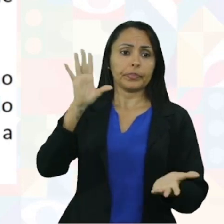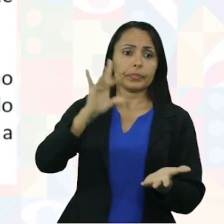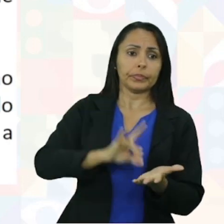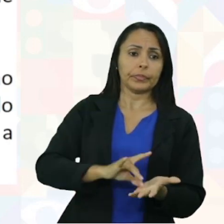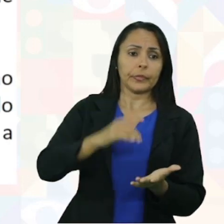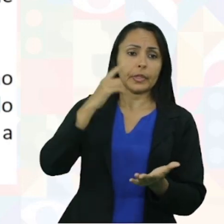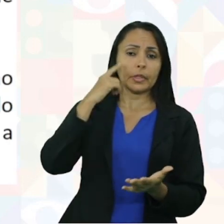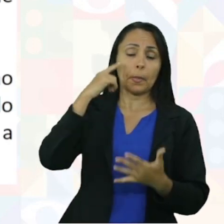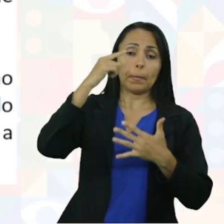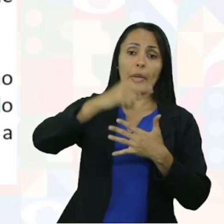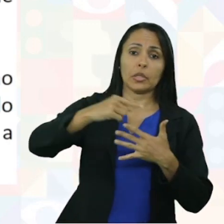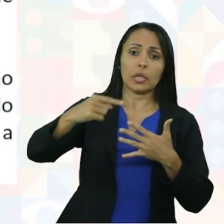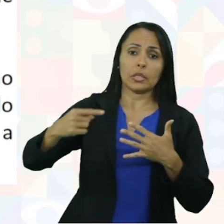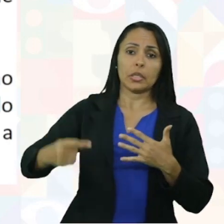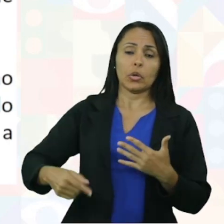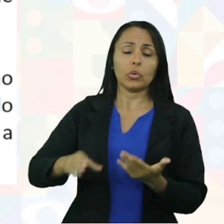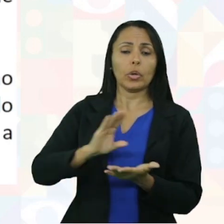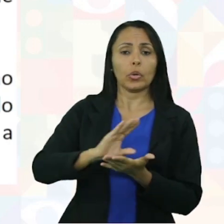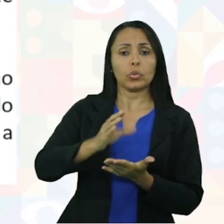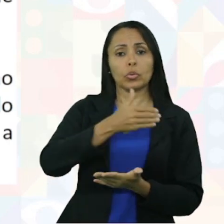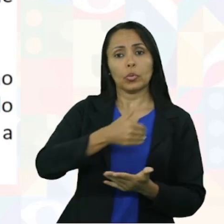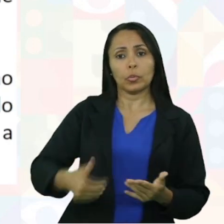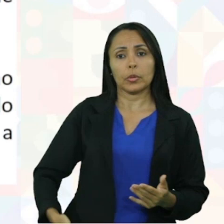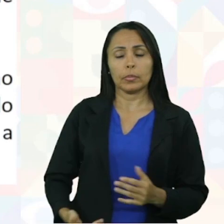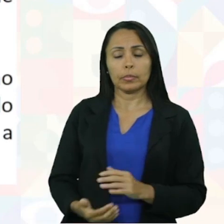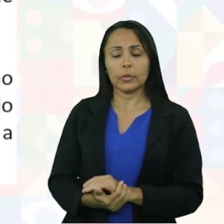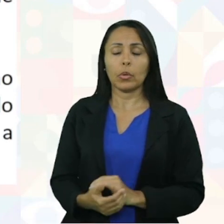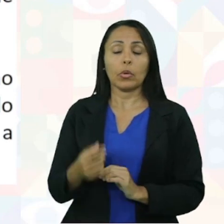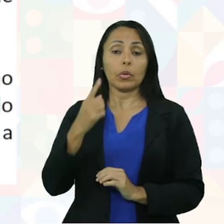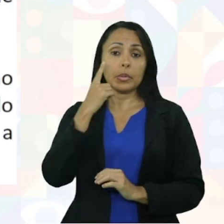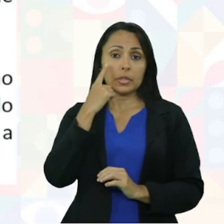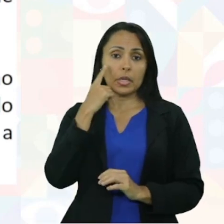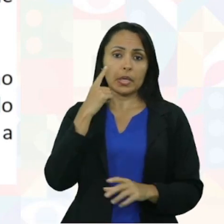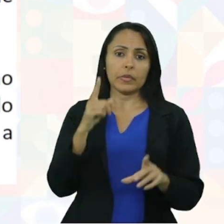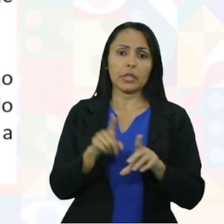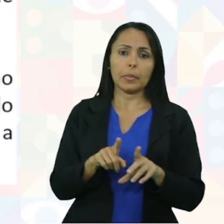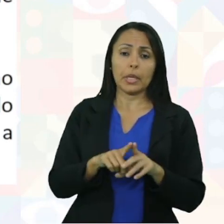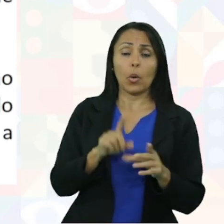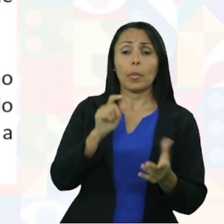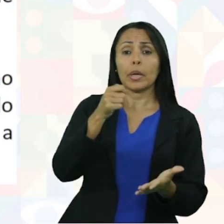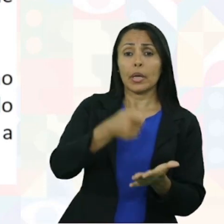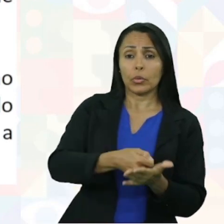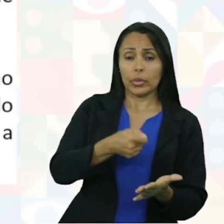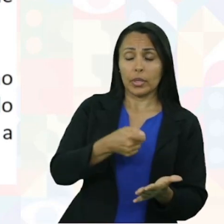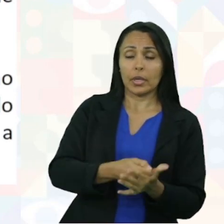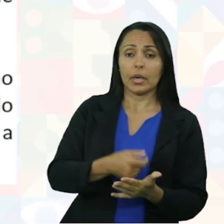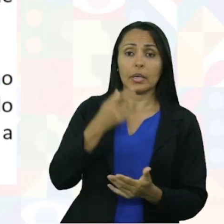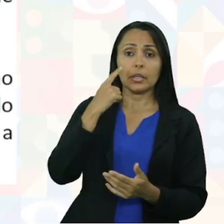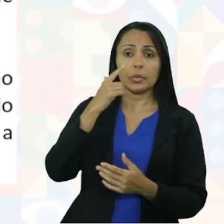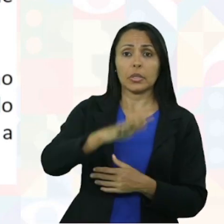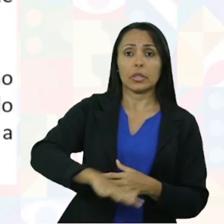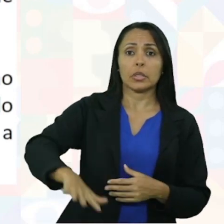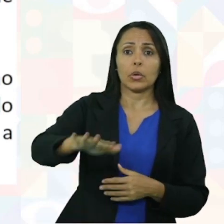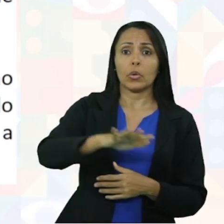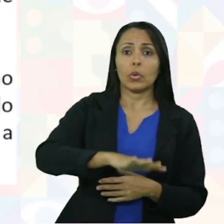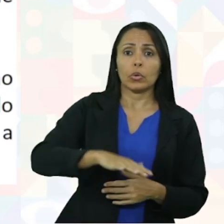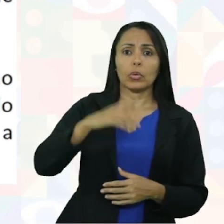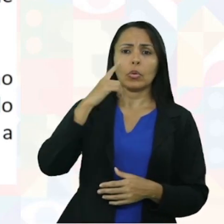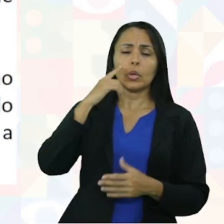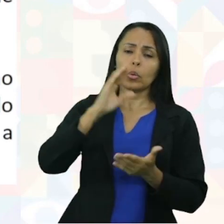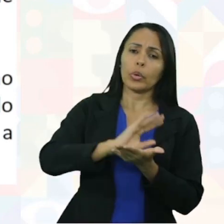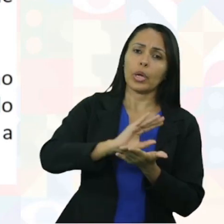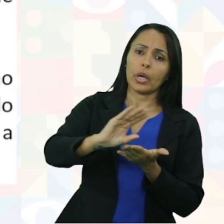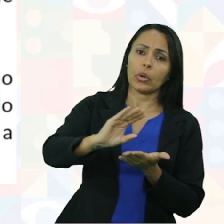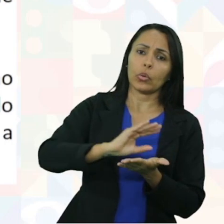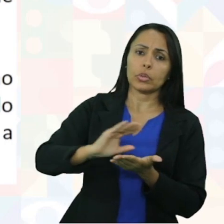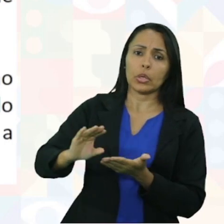contas desses recursos públicos. Então, observe que haverá obrigatoriedade de prestação de contas, mesmo quando os recursos